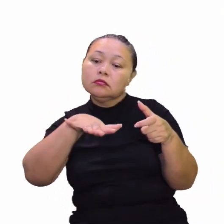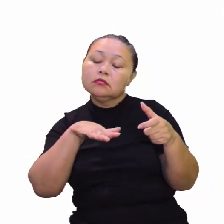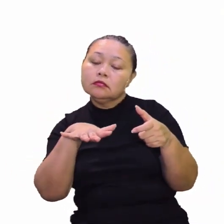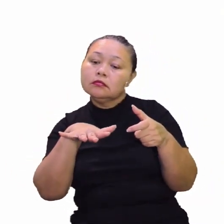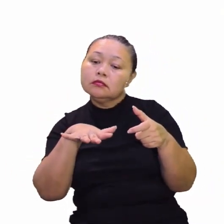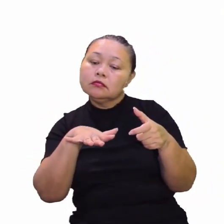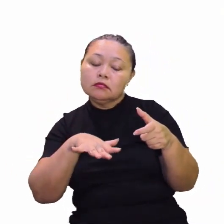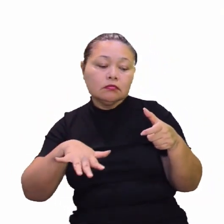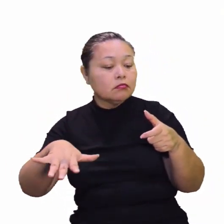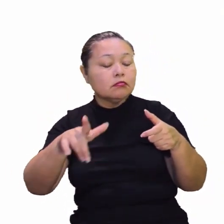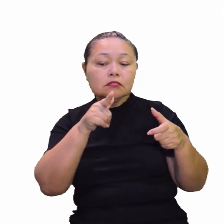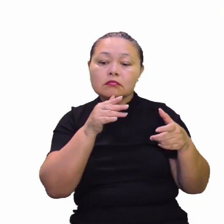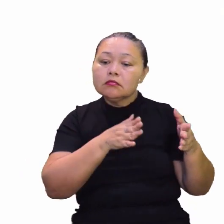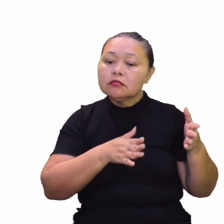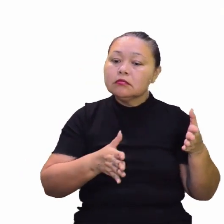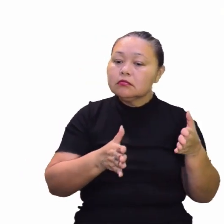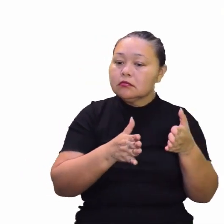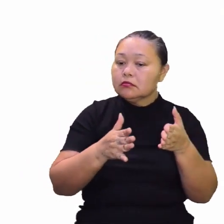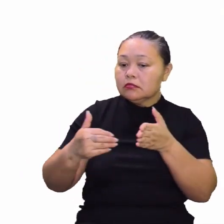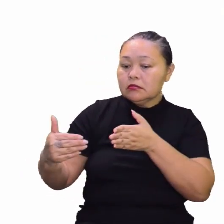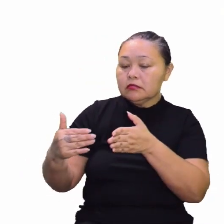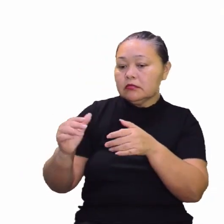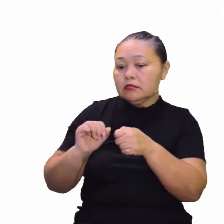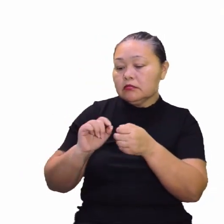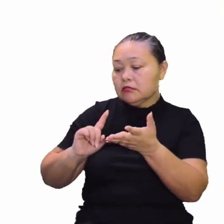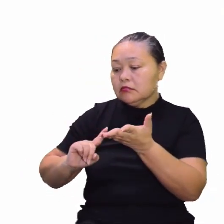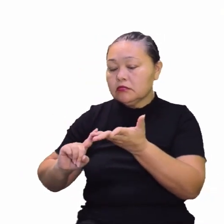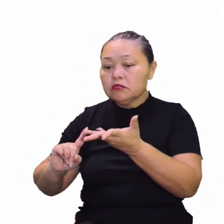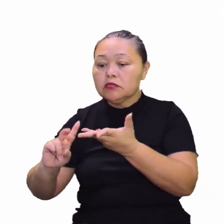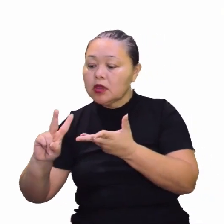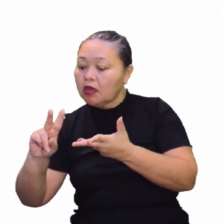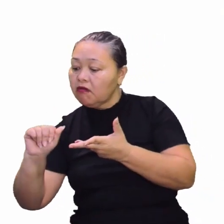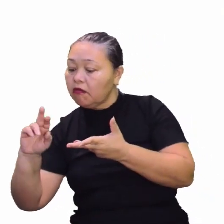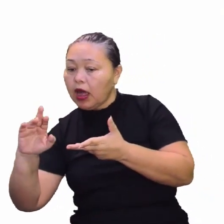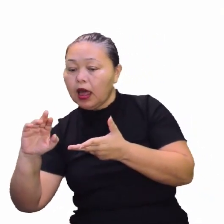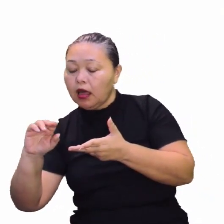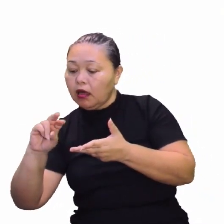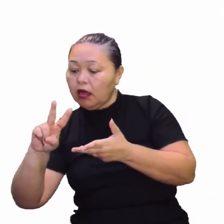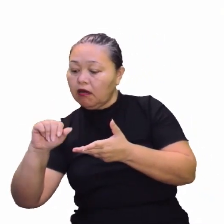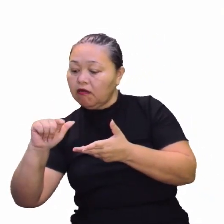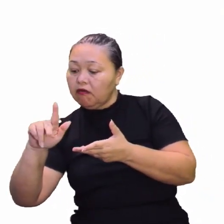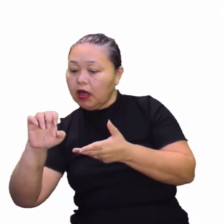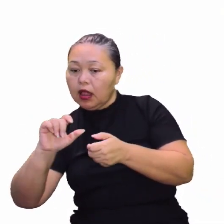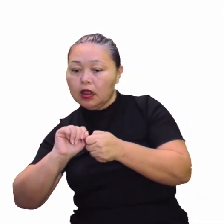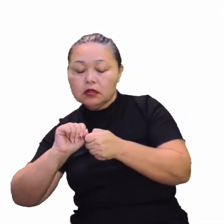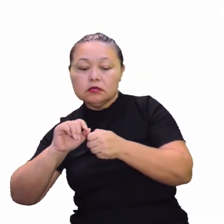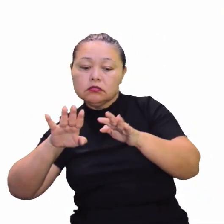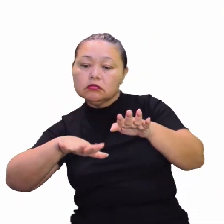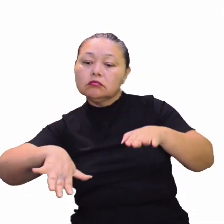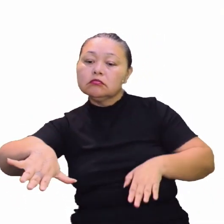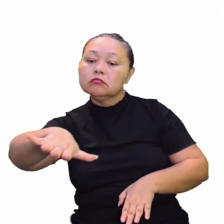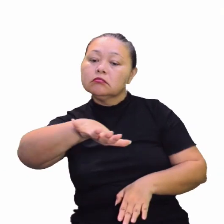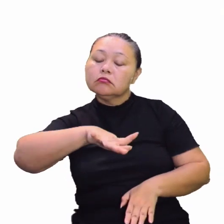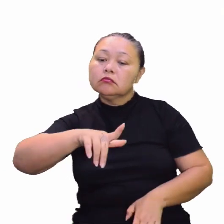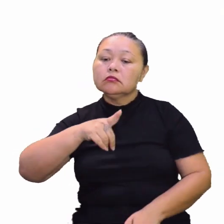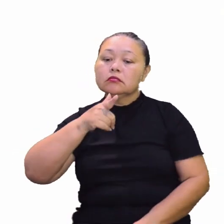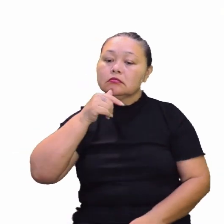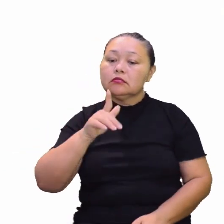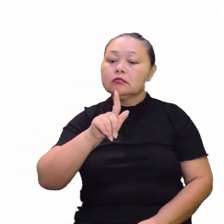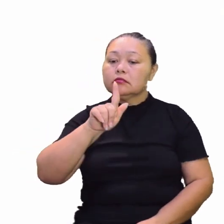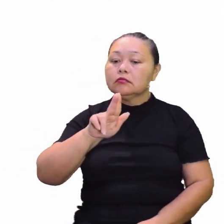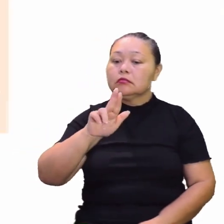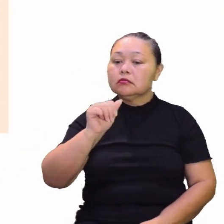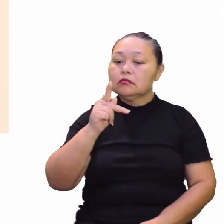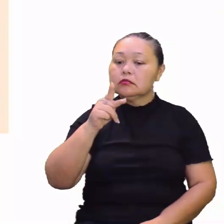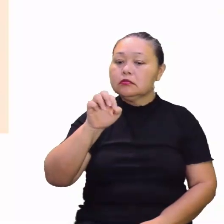é uma região ali de vale, não é isso? Uma grande bacia sedimentar ali no rio Guaporé. Muito